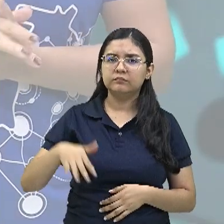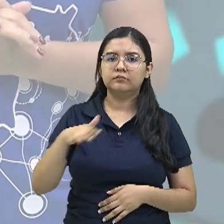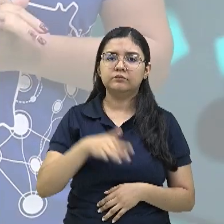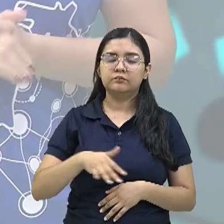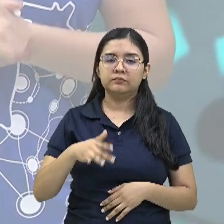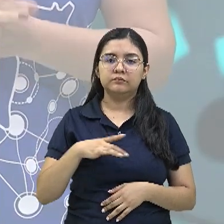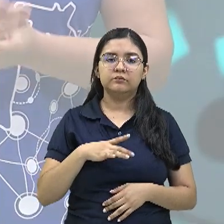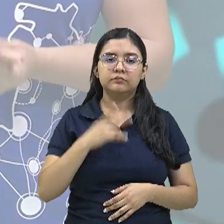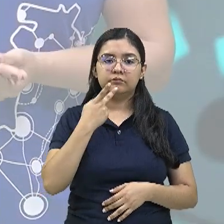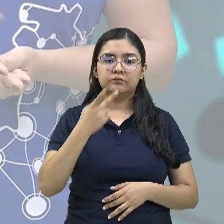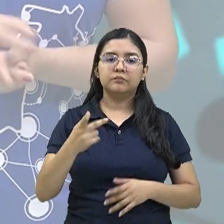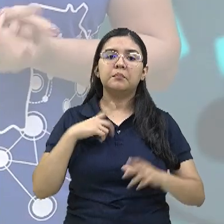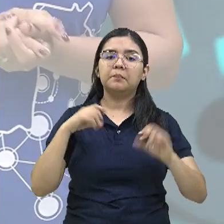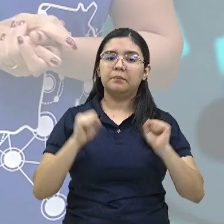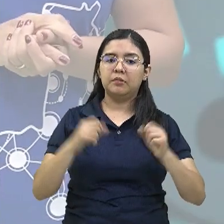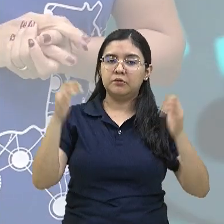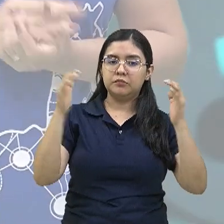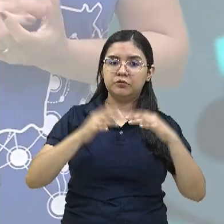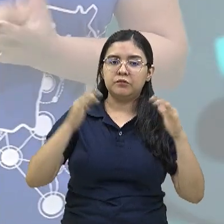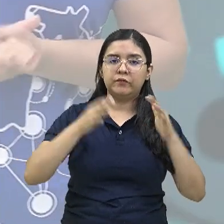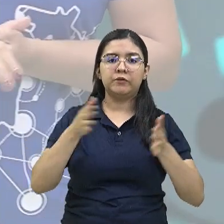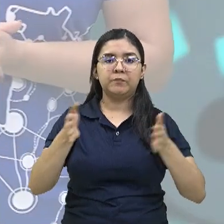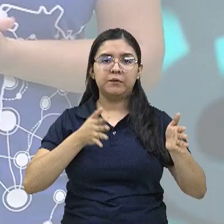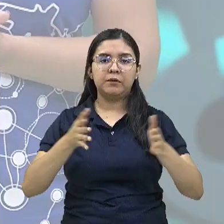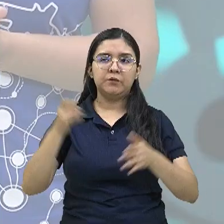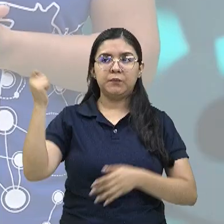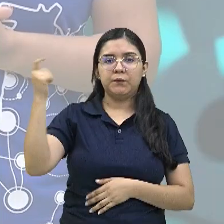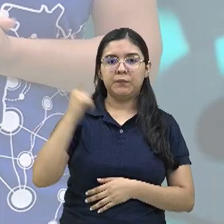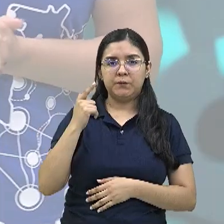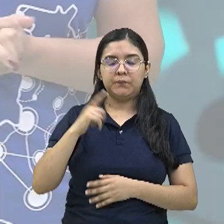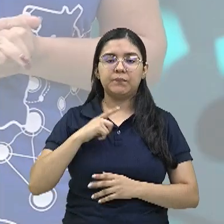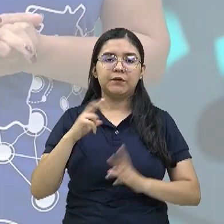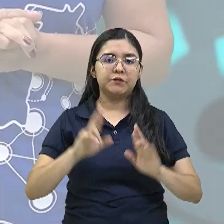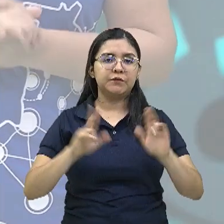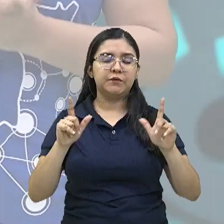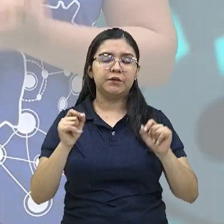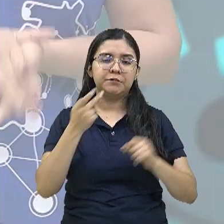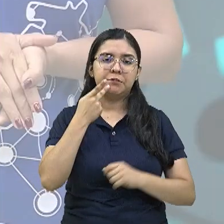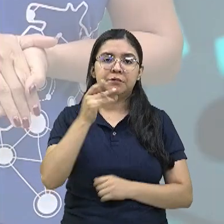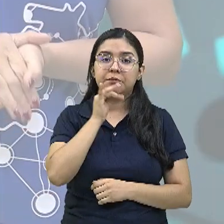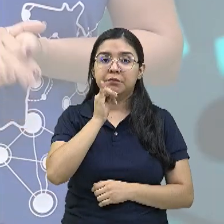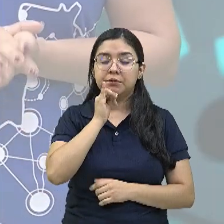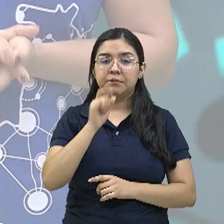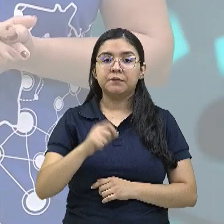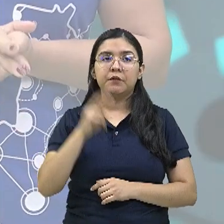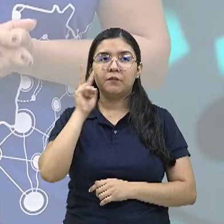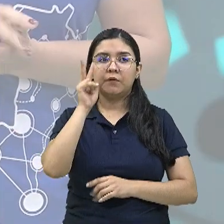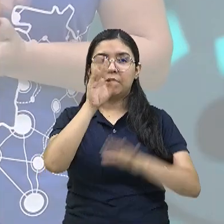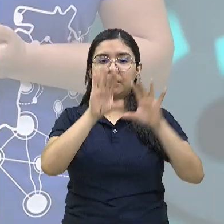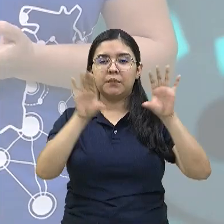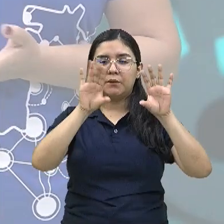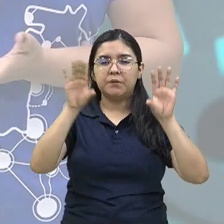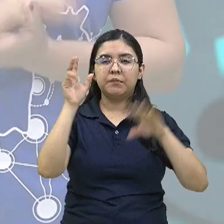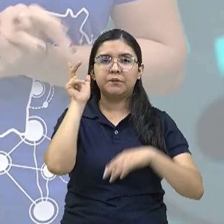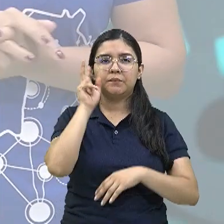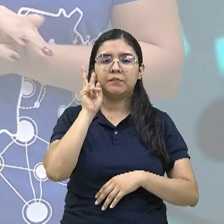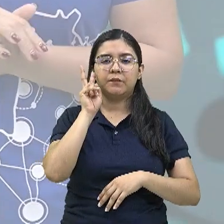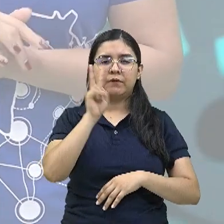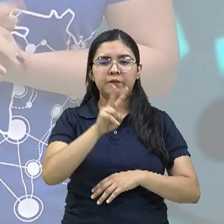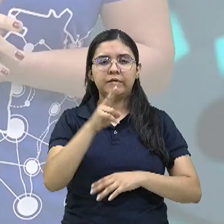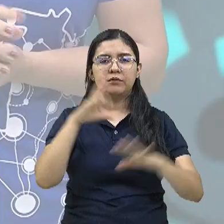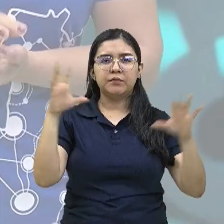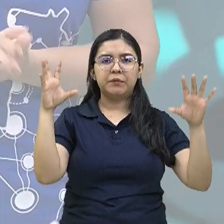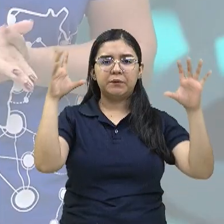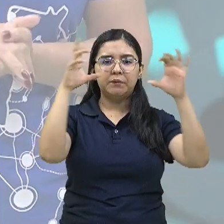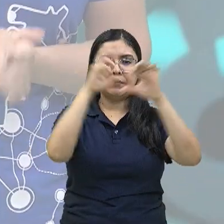estou dizendo aqui, pode chover no verão. É diferente de eu dizer assim, olhar para o céu, né, assim, está escurecendo, que aqui na